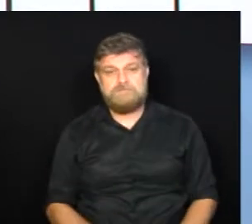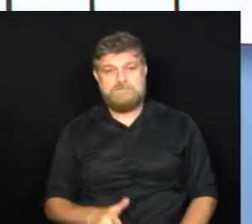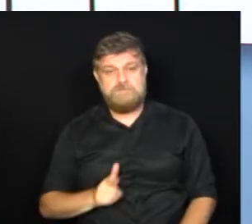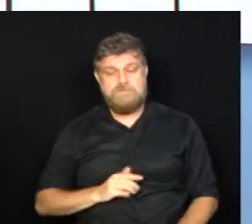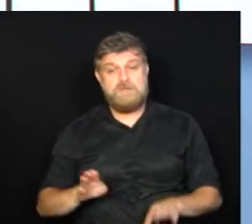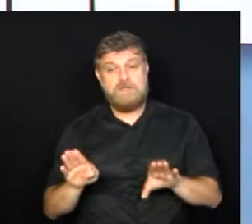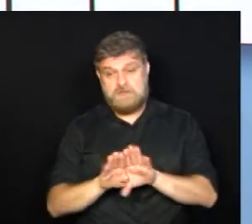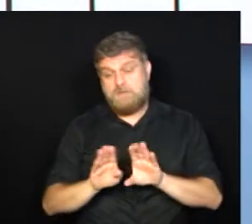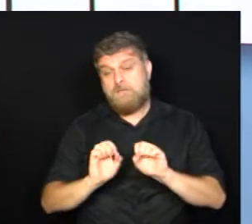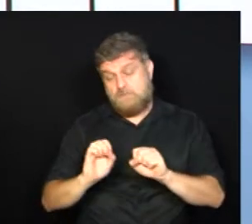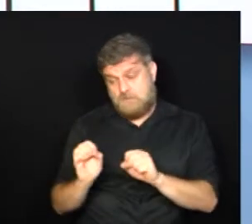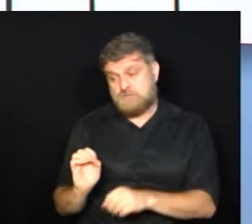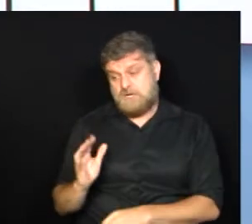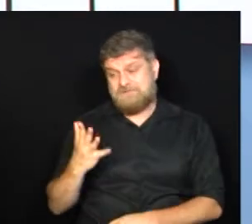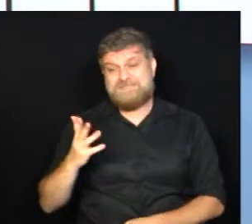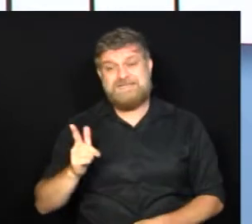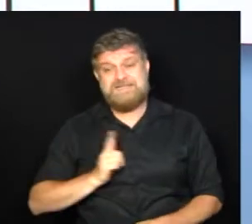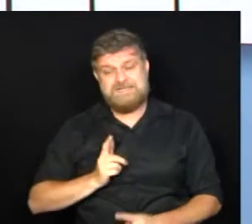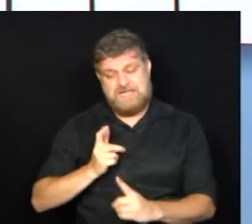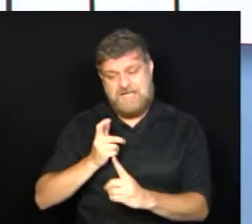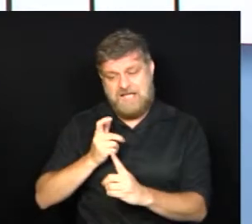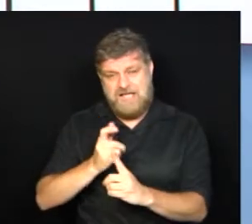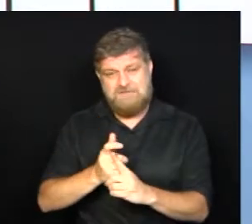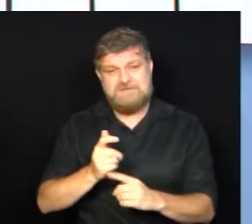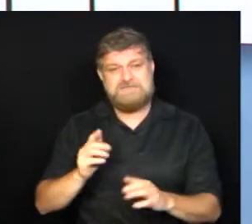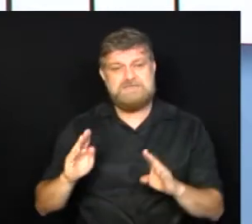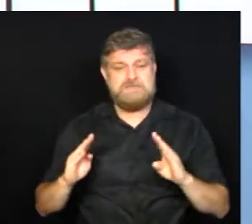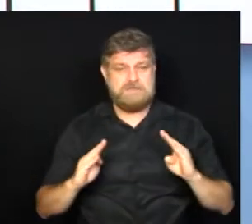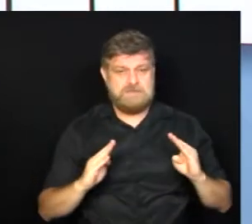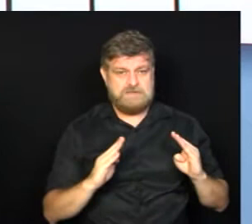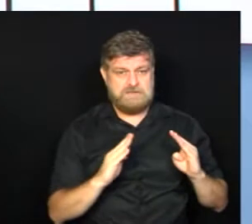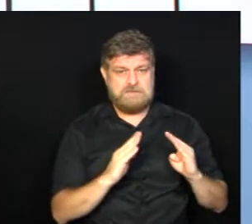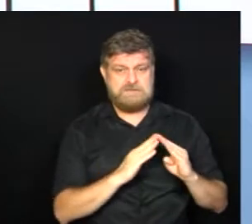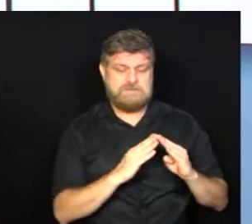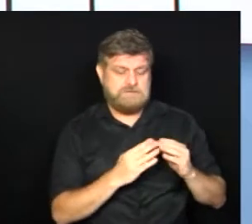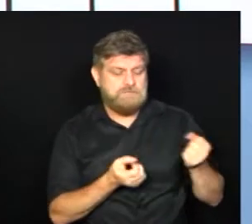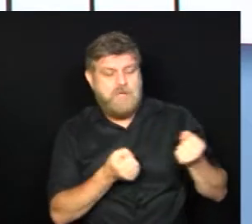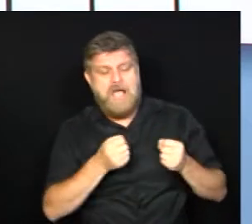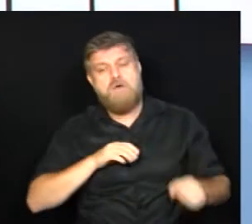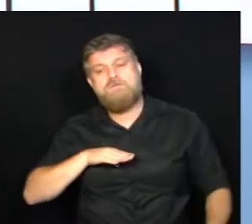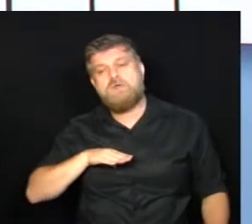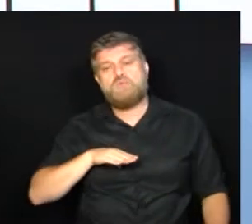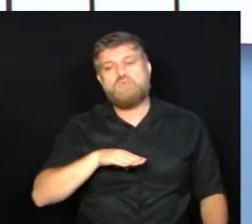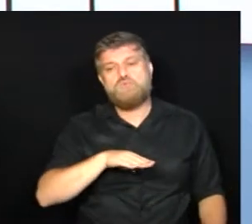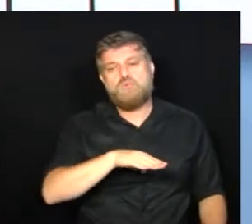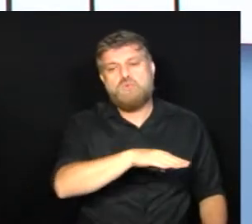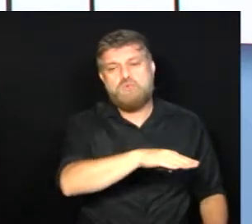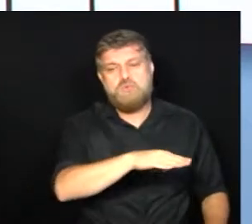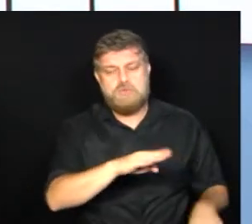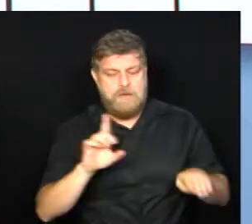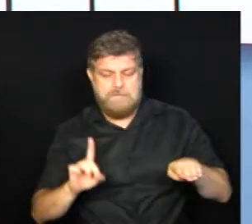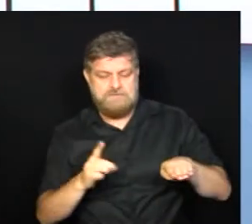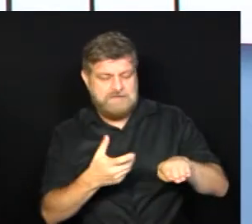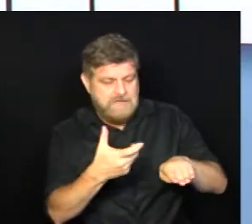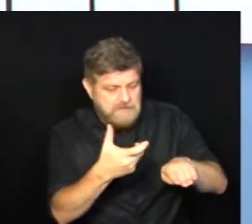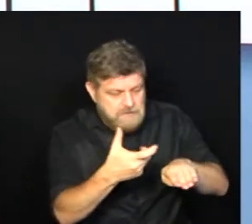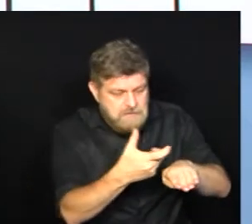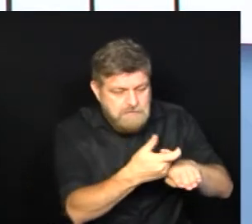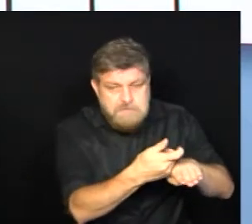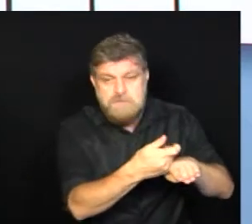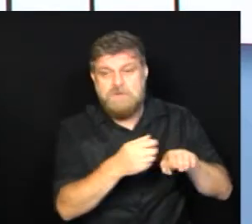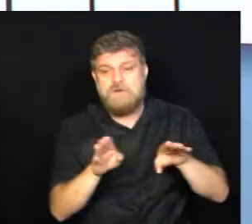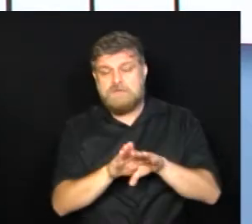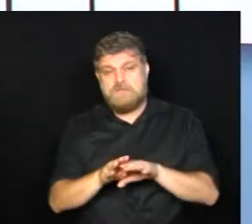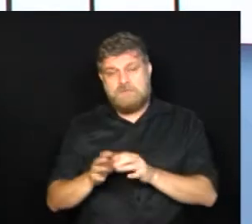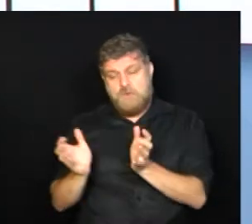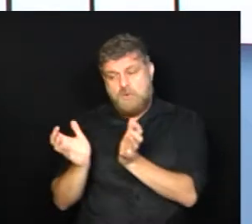descartada a possibilidade da vacinação dos idosos dentro dos carros e também as equipes estão preparadas